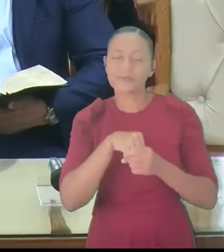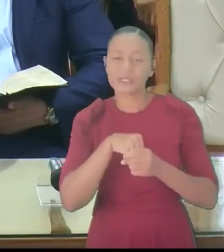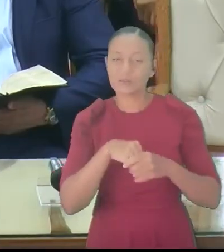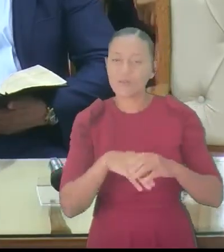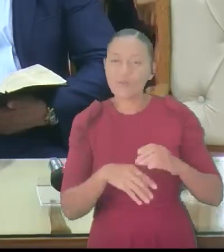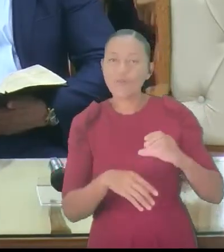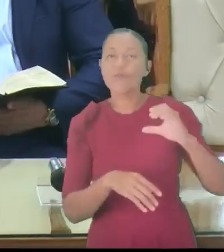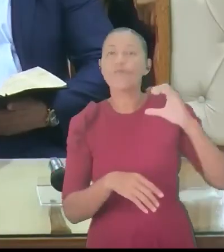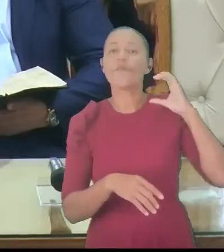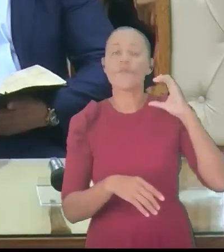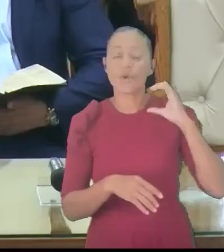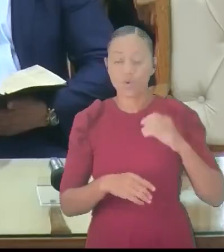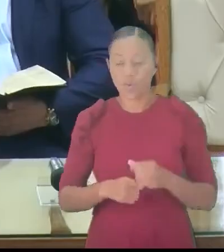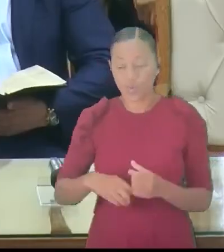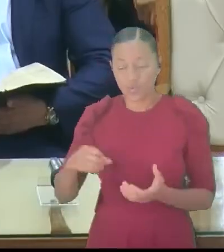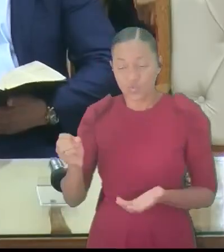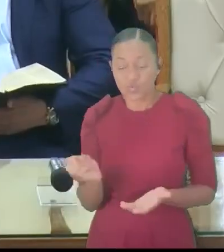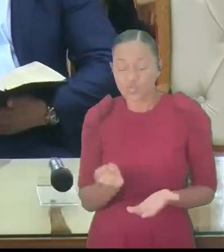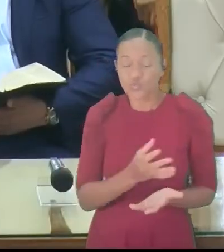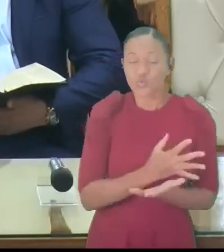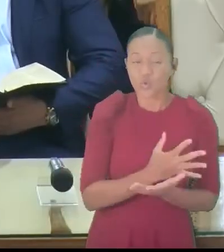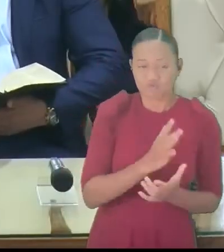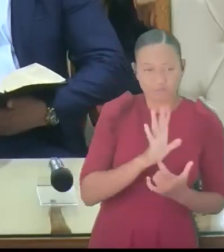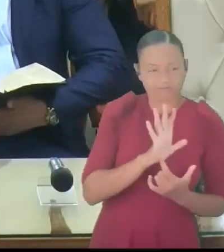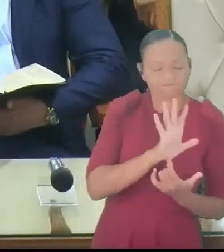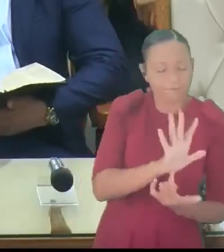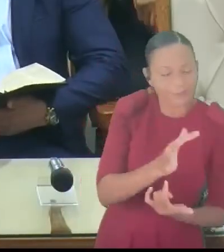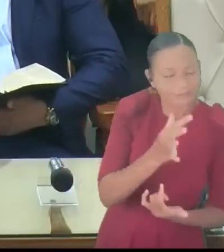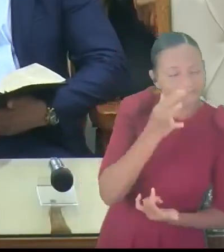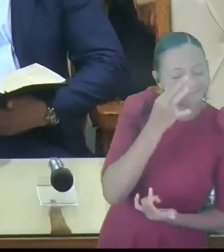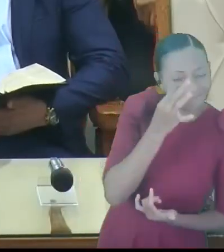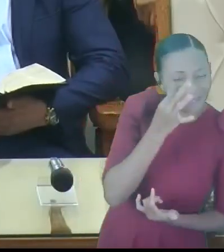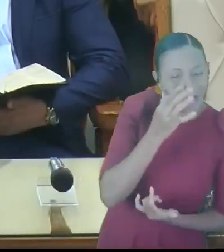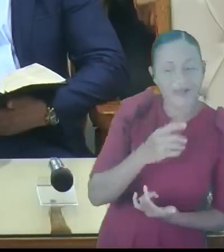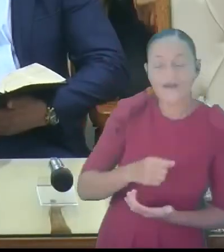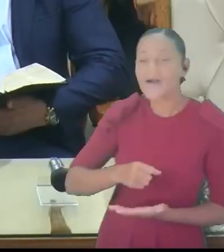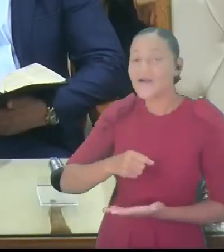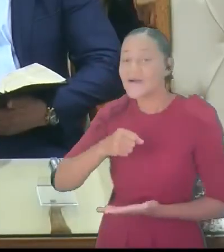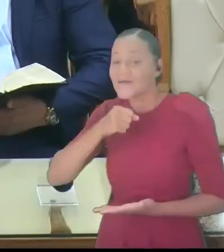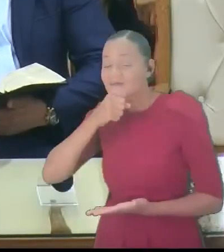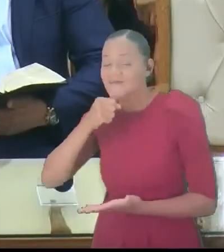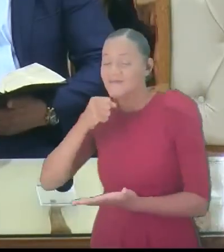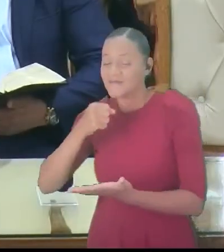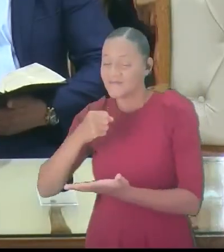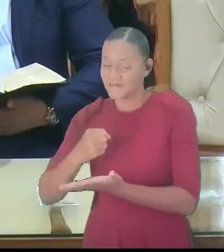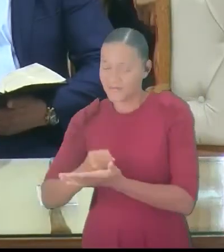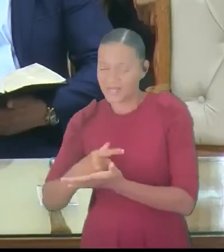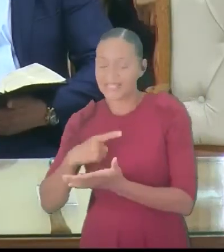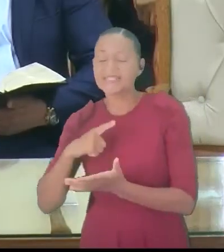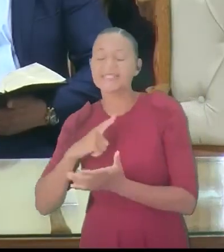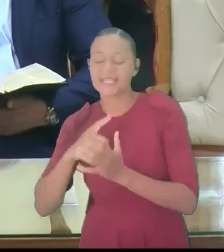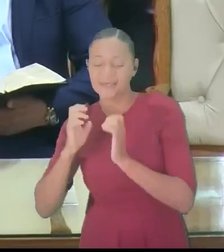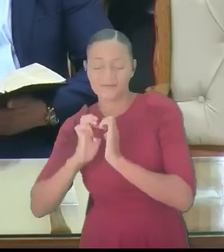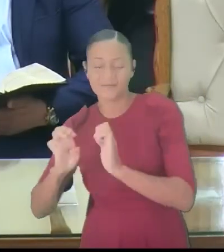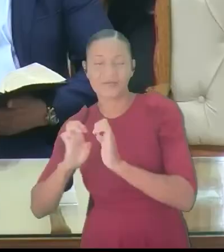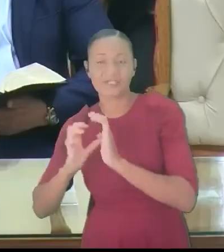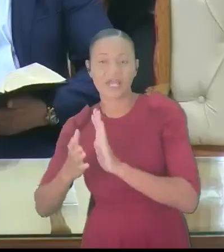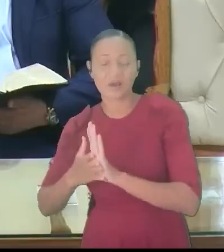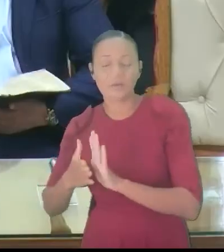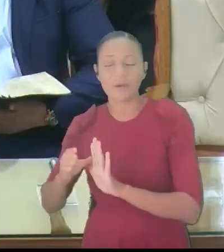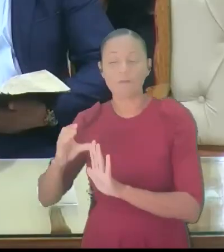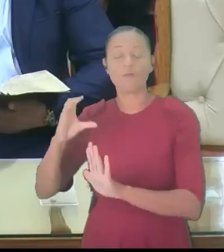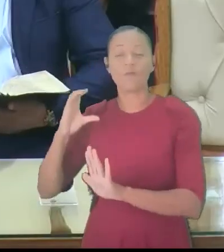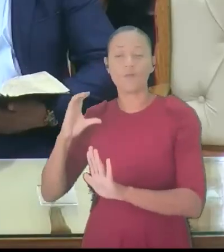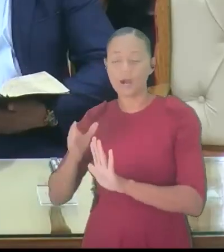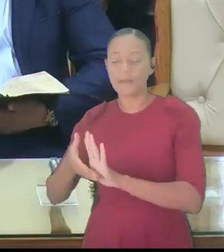Testamento é o evangelho revelado. E o Antigo Testamento é o evangelho oculto, mas é o evangelho. Aqui Pedro fala de uma